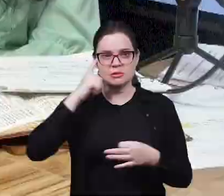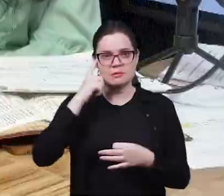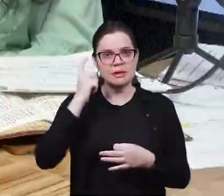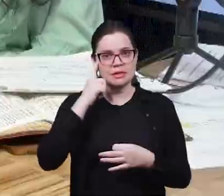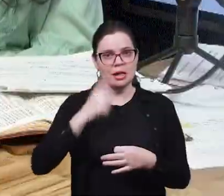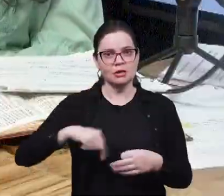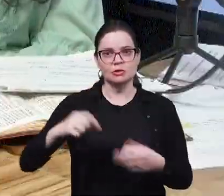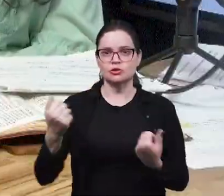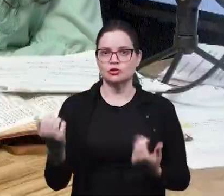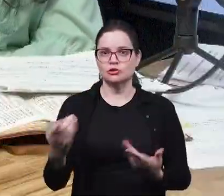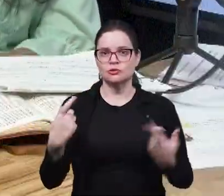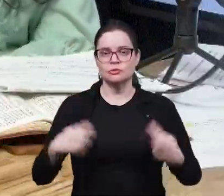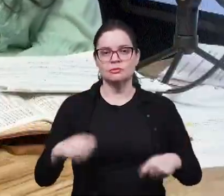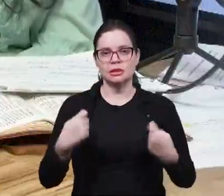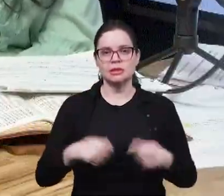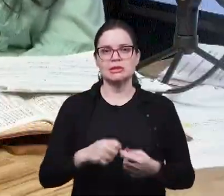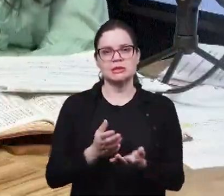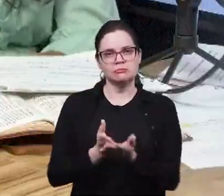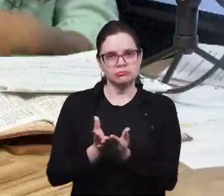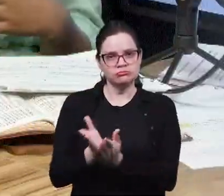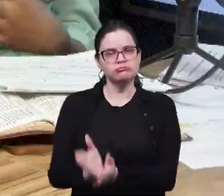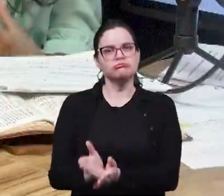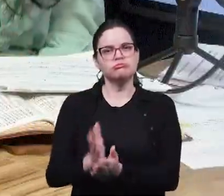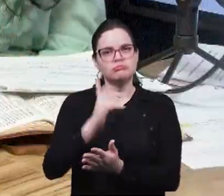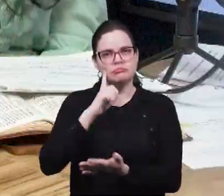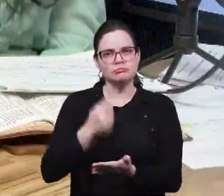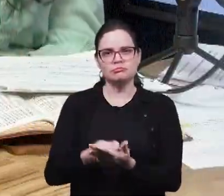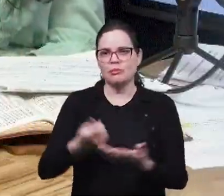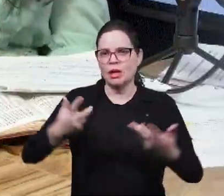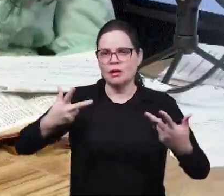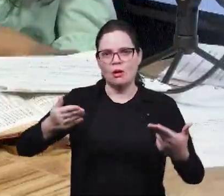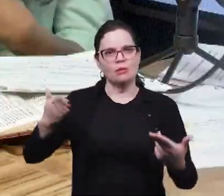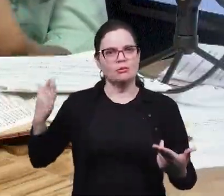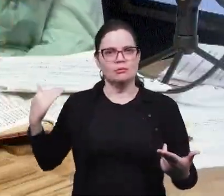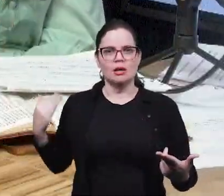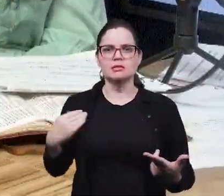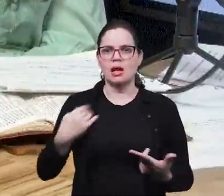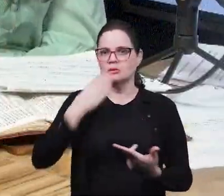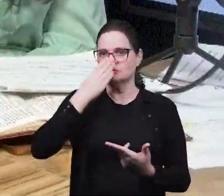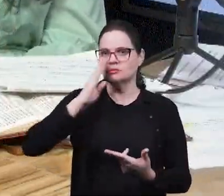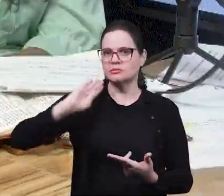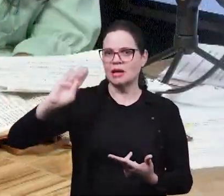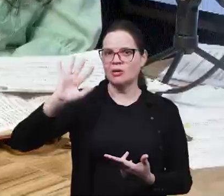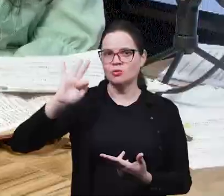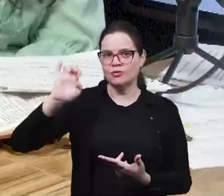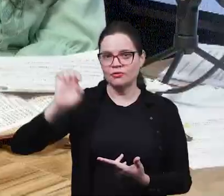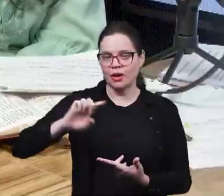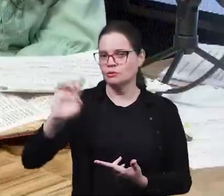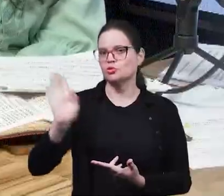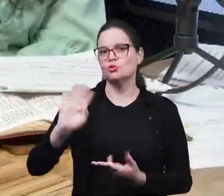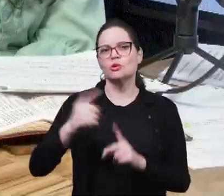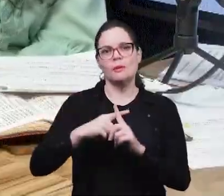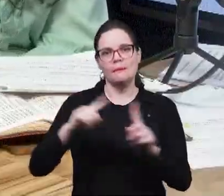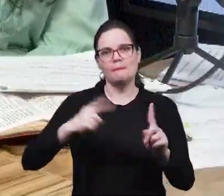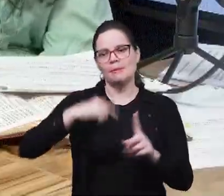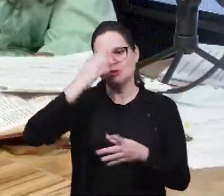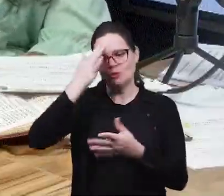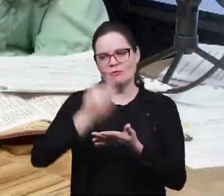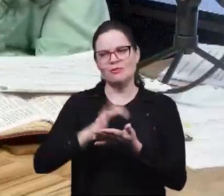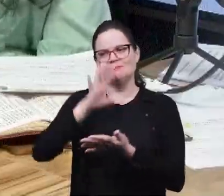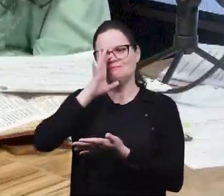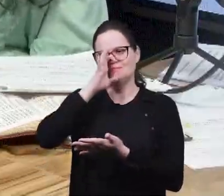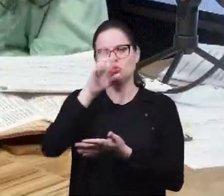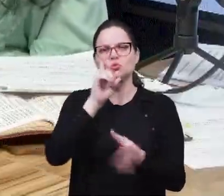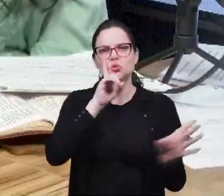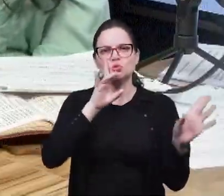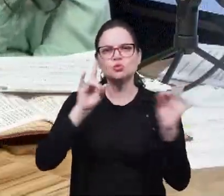mesma firmeza, a mesma definição de não negar a fé, de não negar a nossa experiência que um dia tivemos de salvação, do Senhor